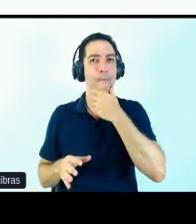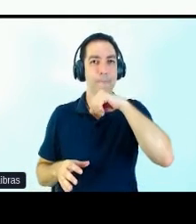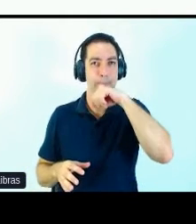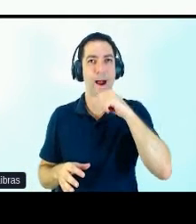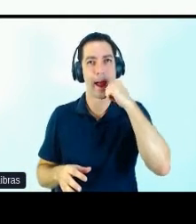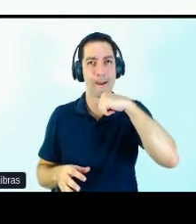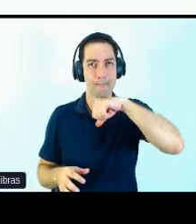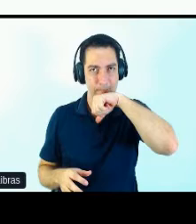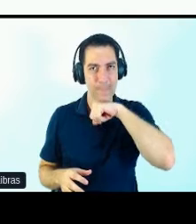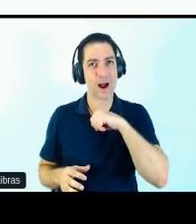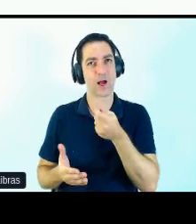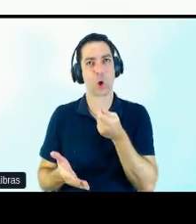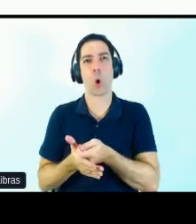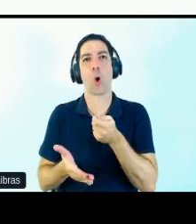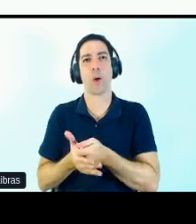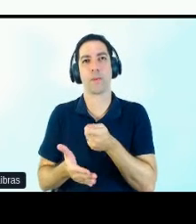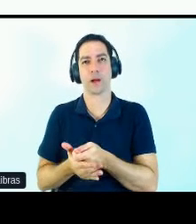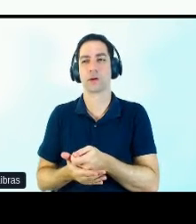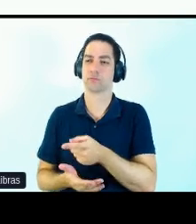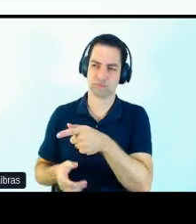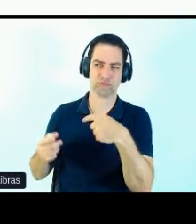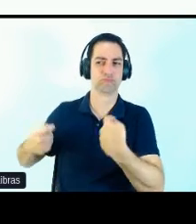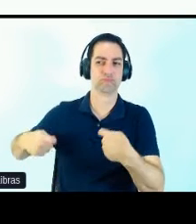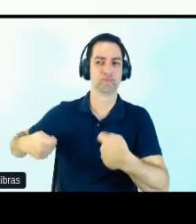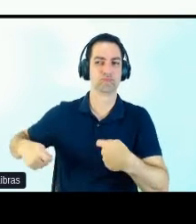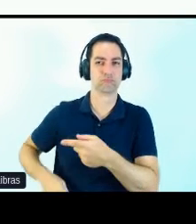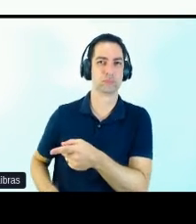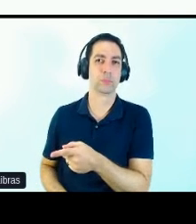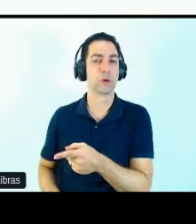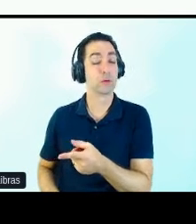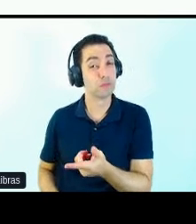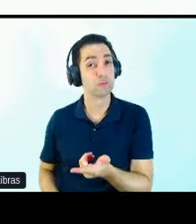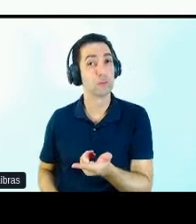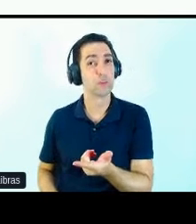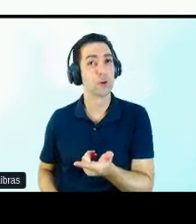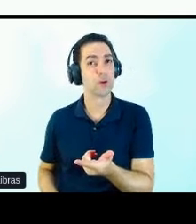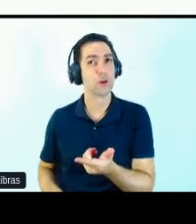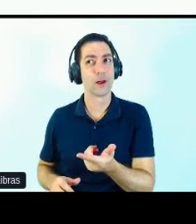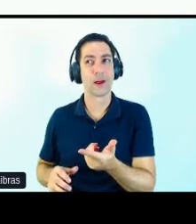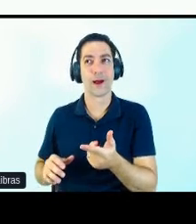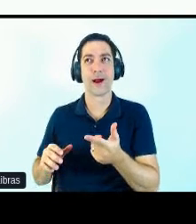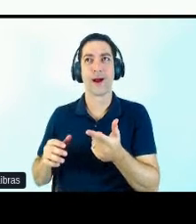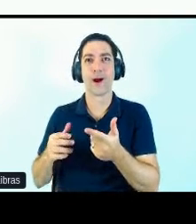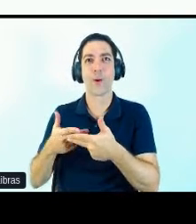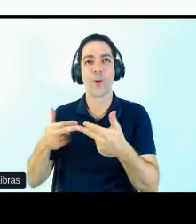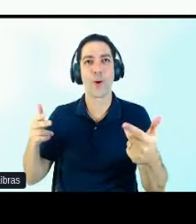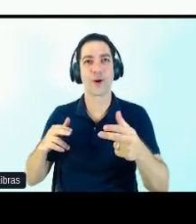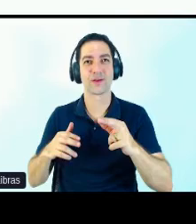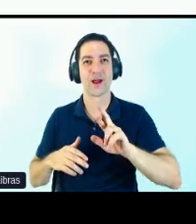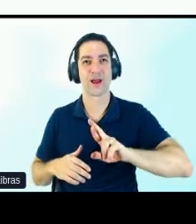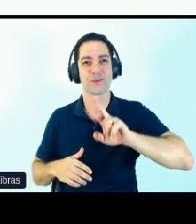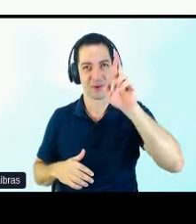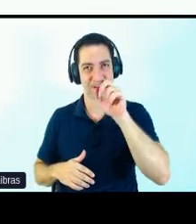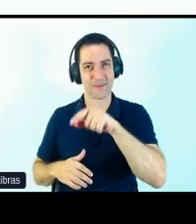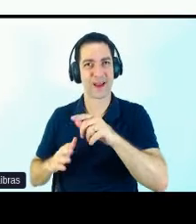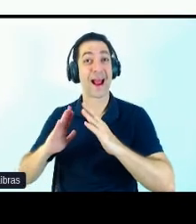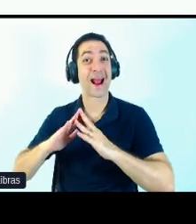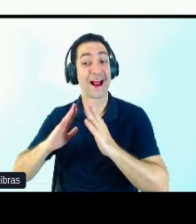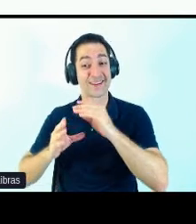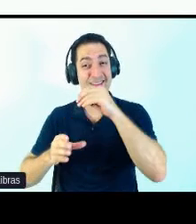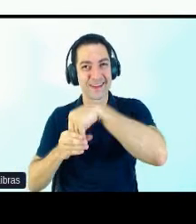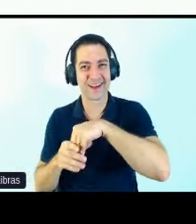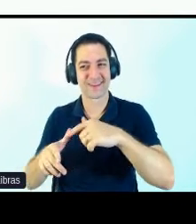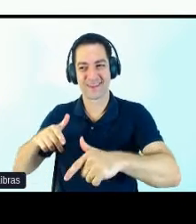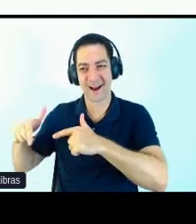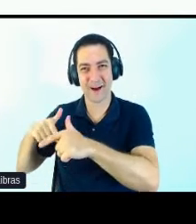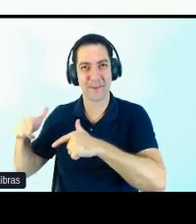família. Por algum motivo, as tarefas domésticas, elas são rotuladas como tarefas femininas. E a gente tem até um exemplo real